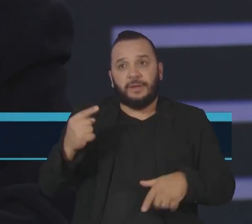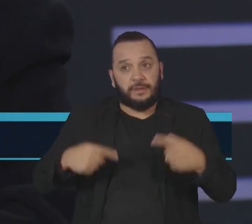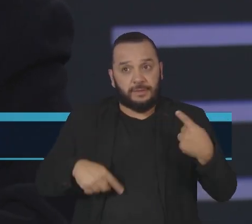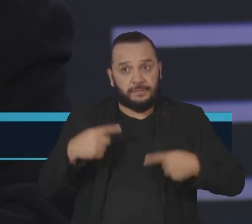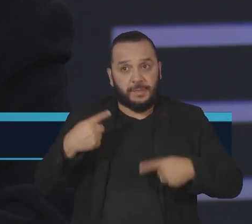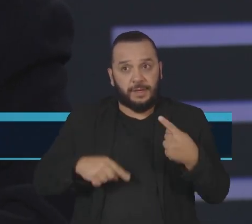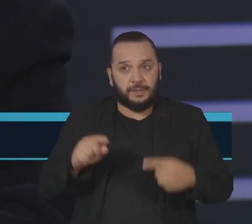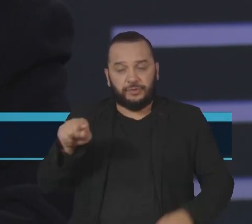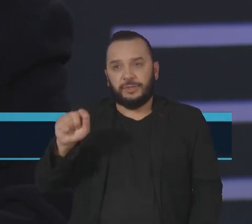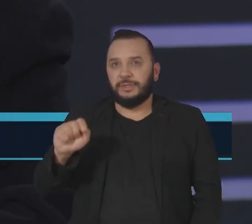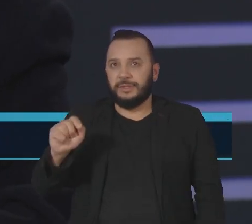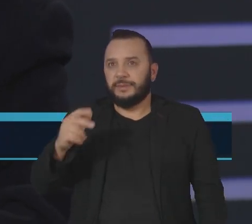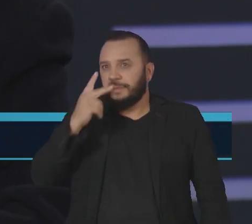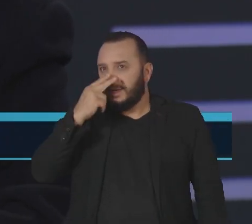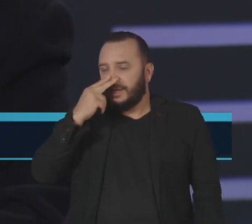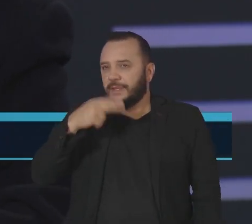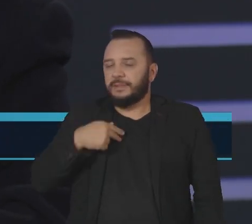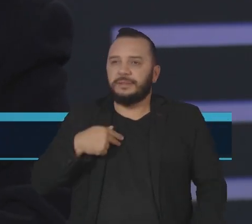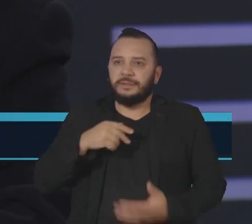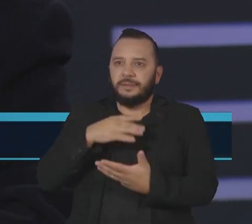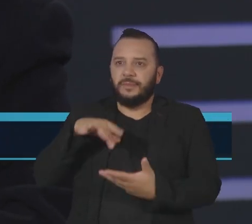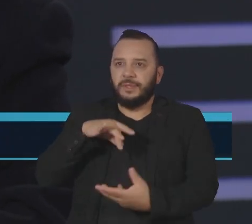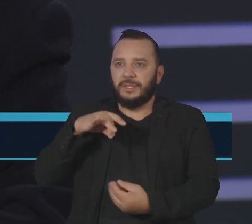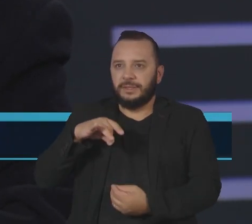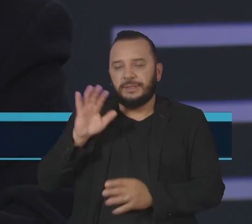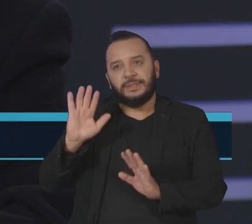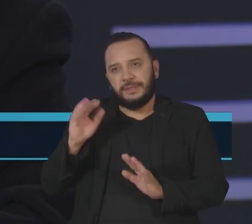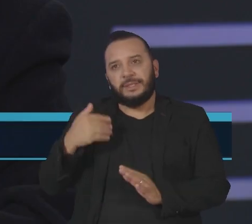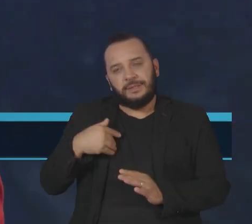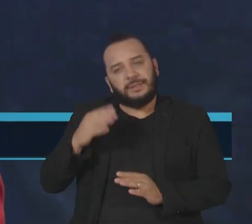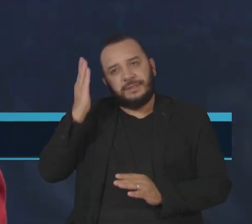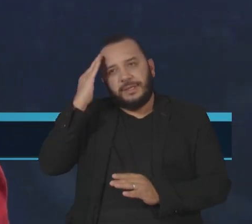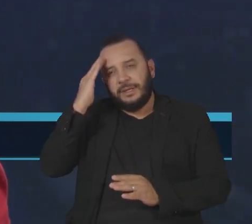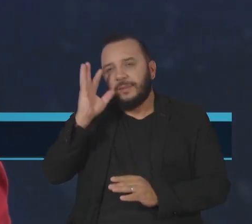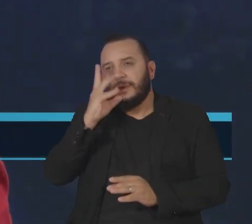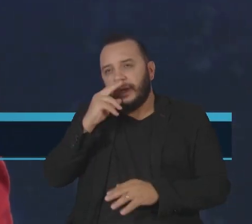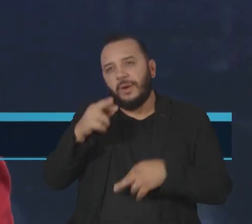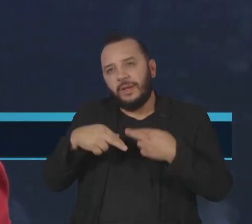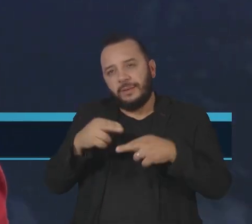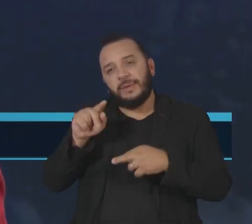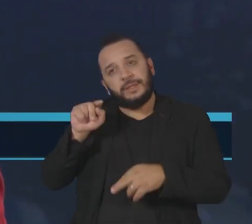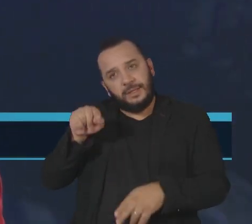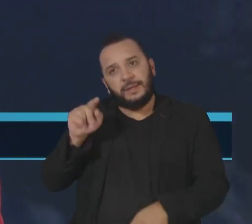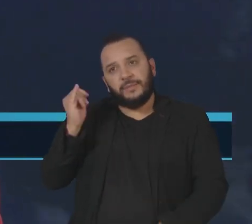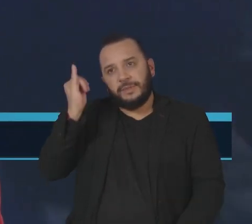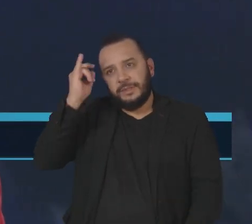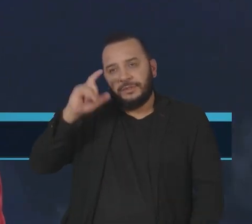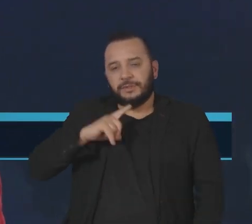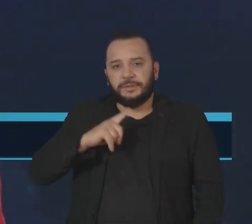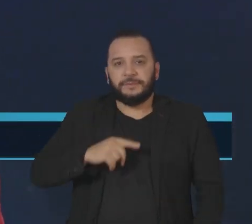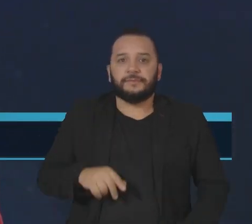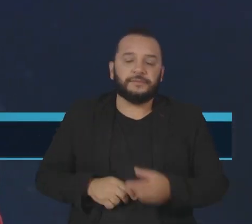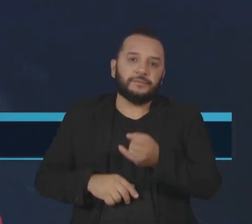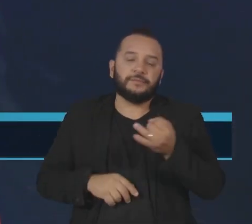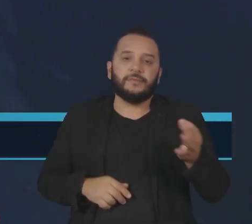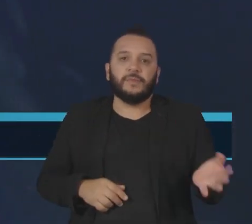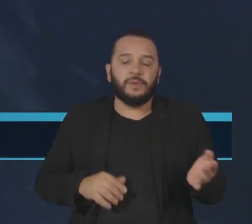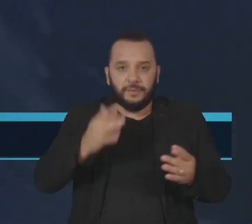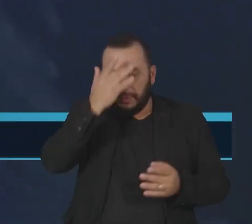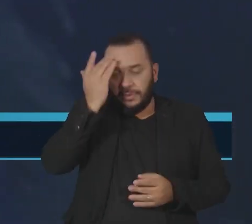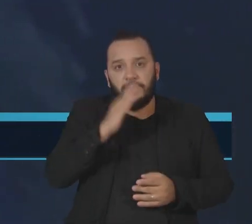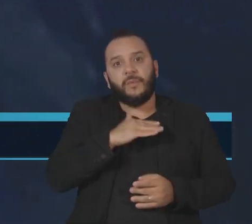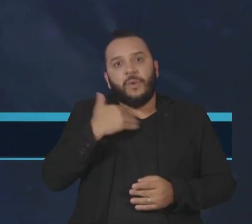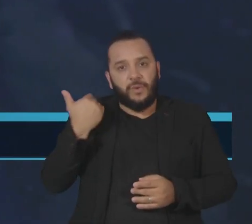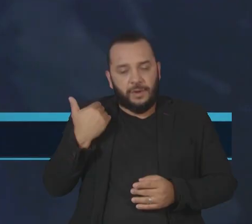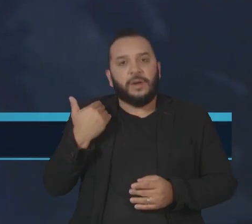parece que a lentidão da democracia sempre vale mais de qualquer outra coisa. E algumas das vítimas da queda do avião da Voipaz